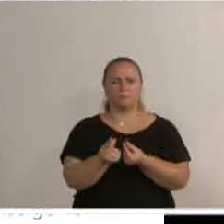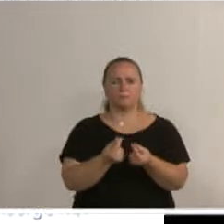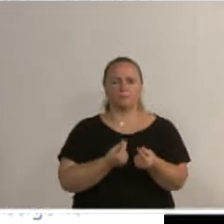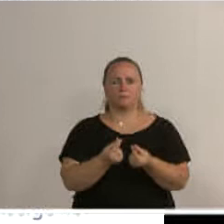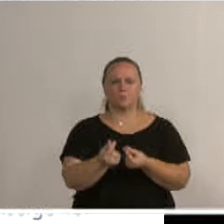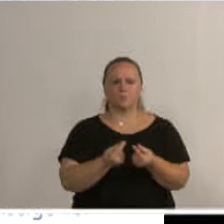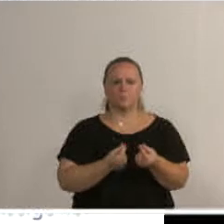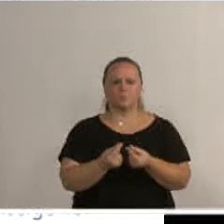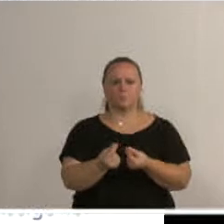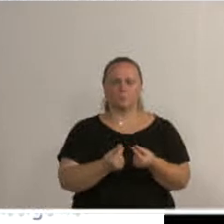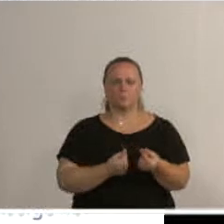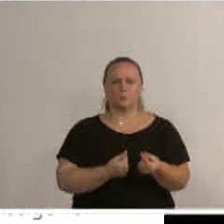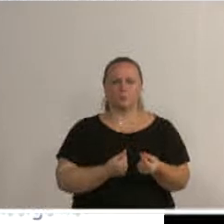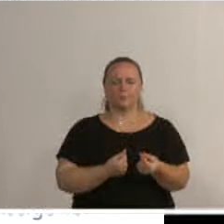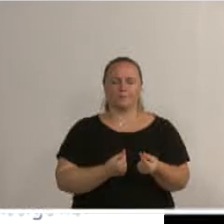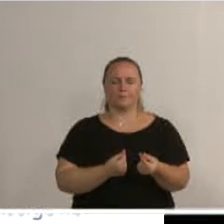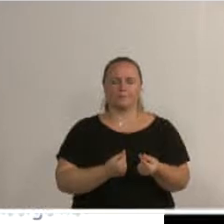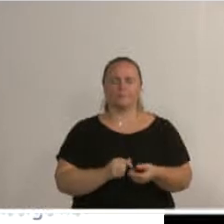programação desses ônibus.